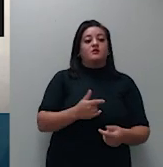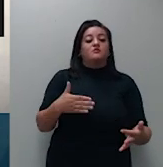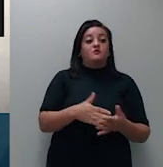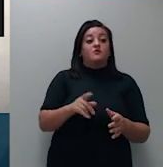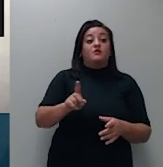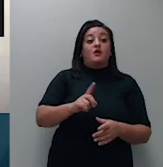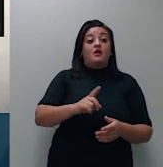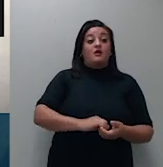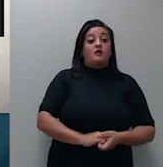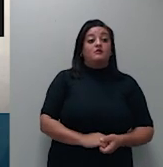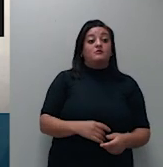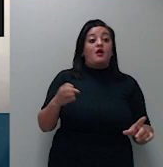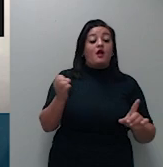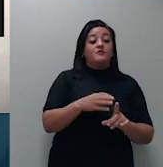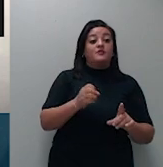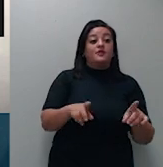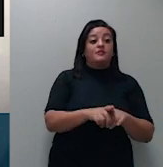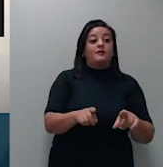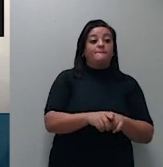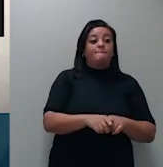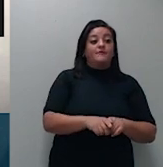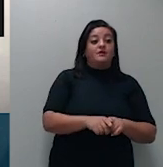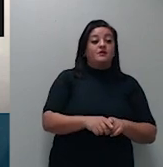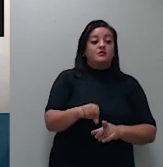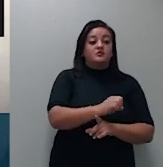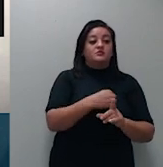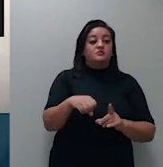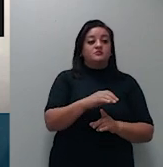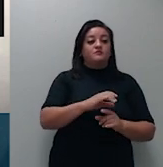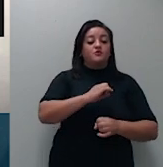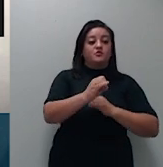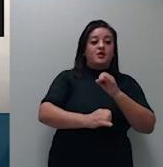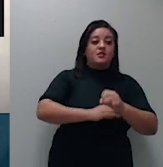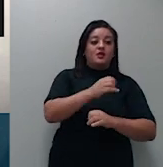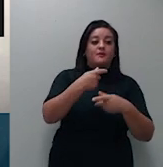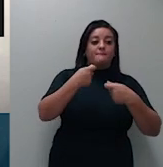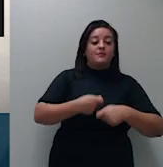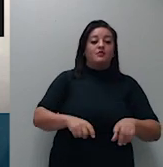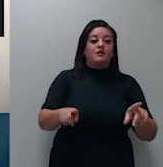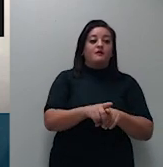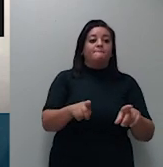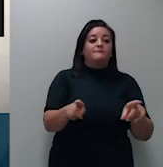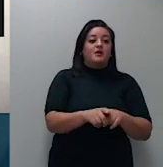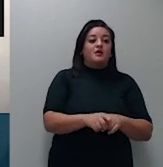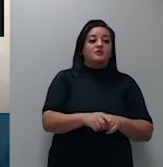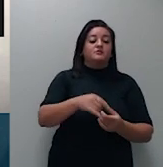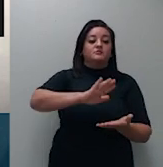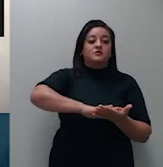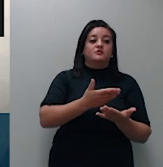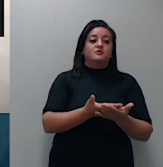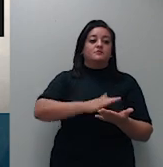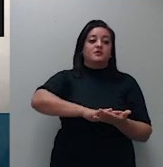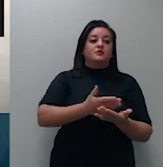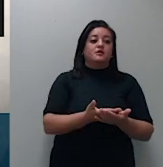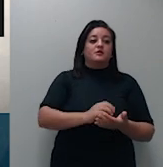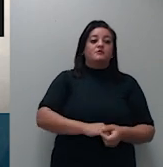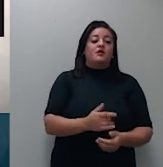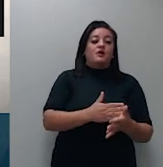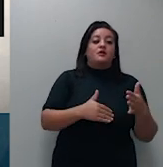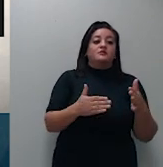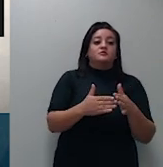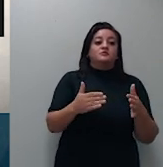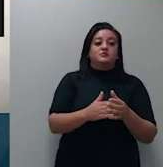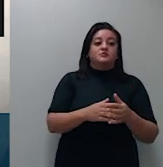acertadas pelo Marco civil da internet é possível darmos essa interpretação restritiva ao